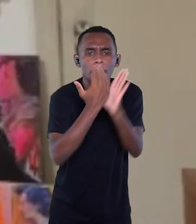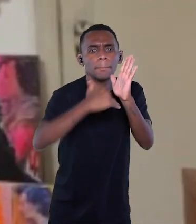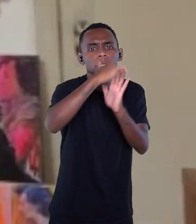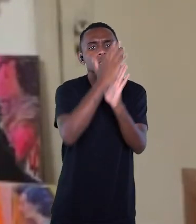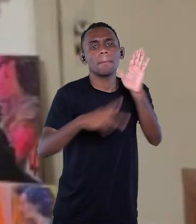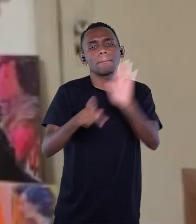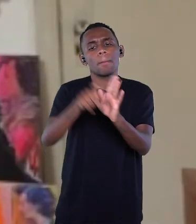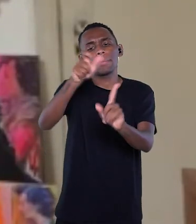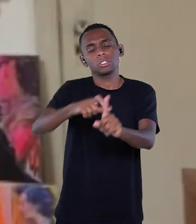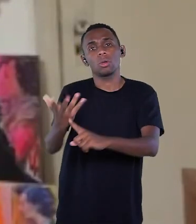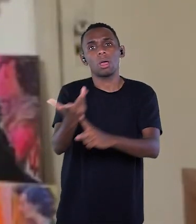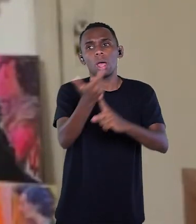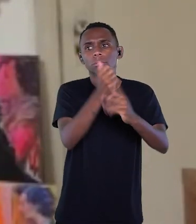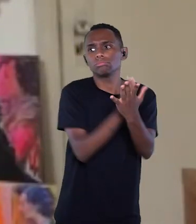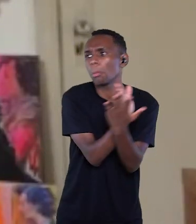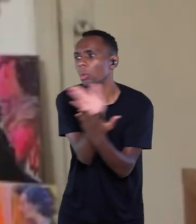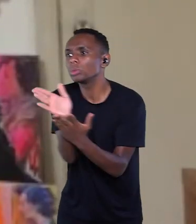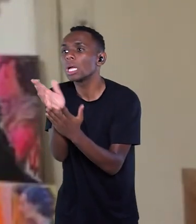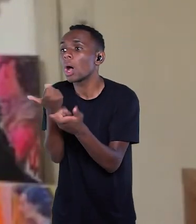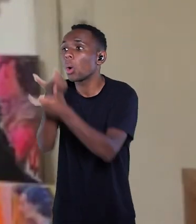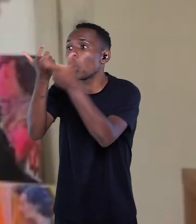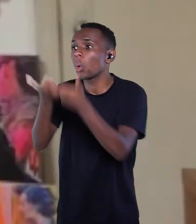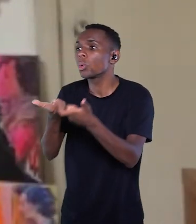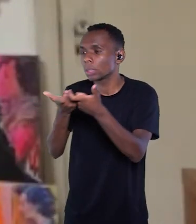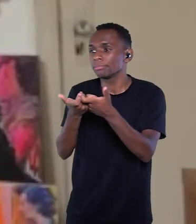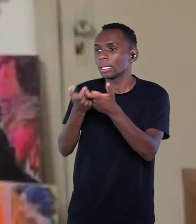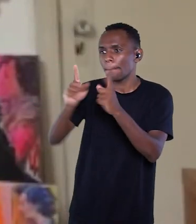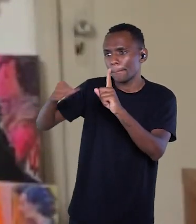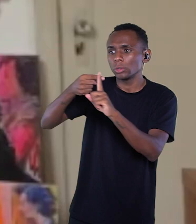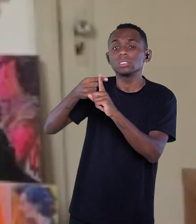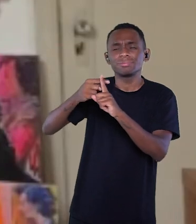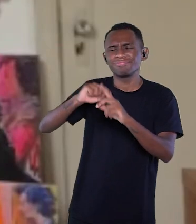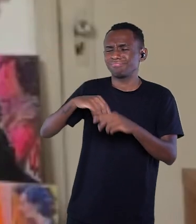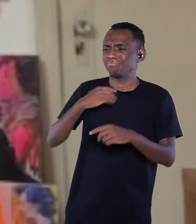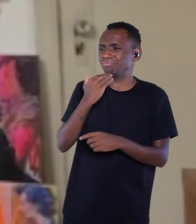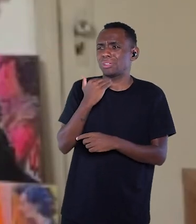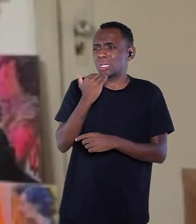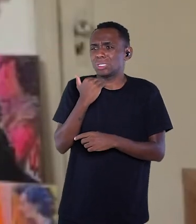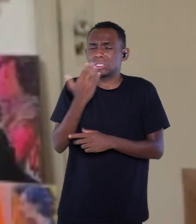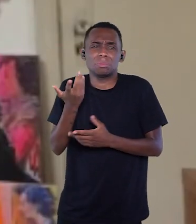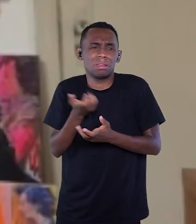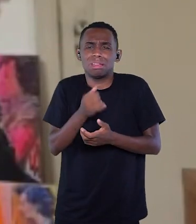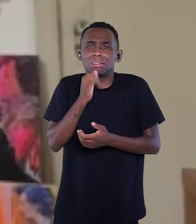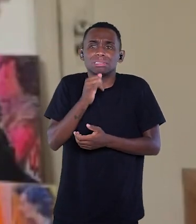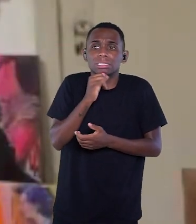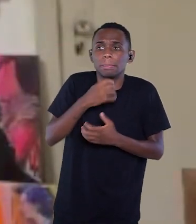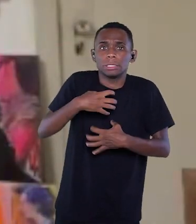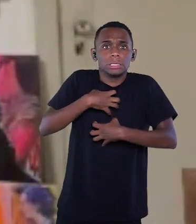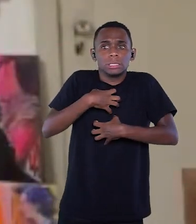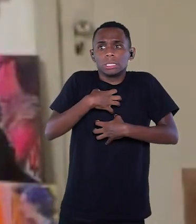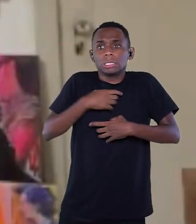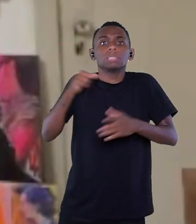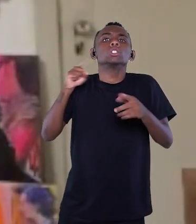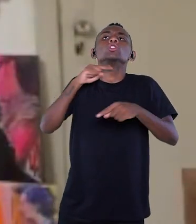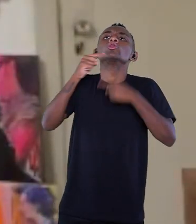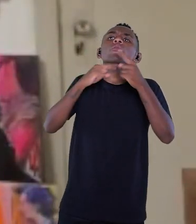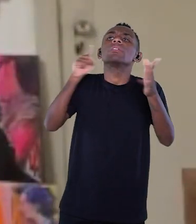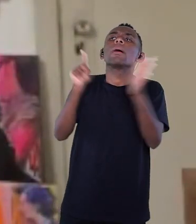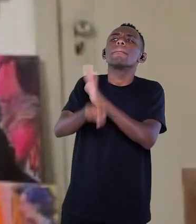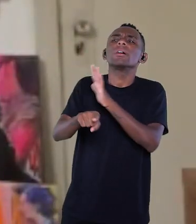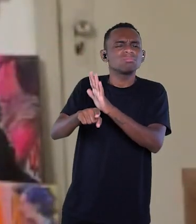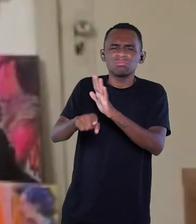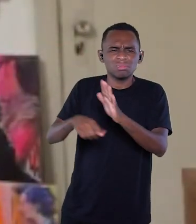do artista, mudar a direção, possivelmente o ponto de vantagem. Não importa muito como, dar o jeito de fazer a pergunta que você quer